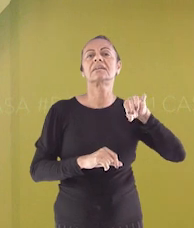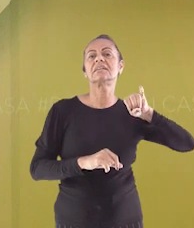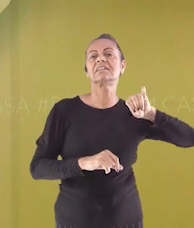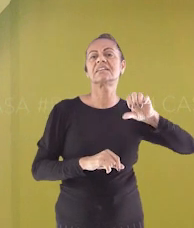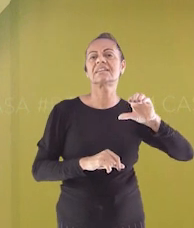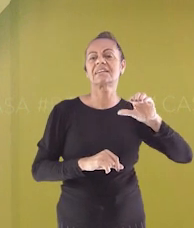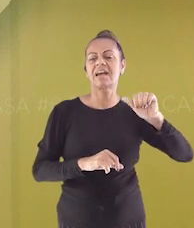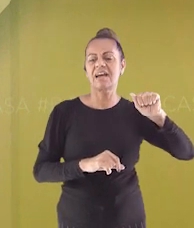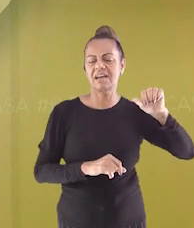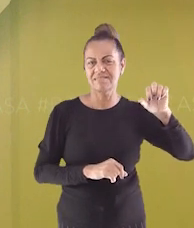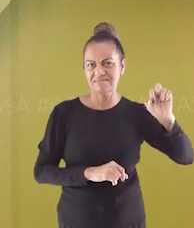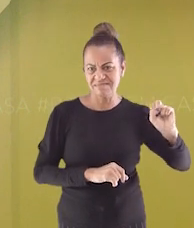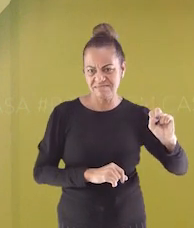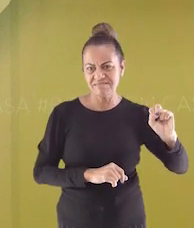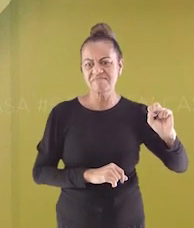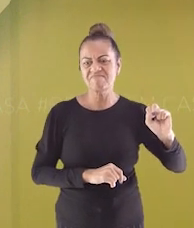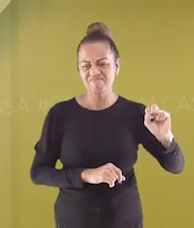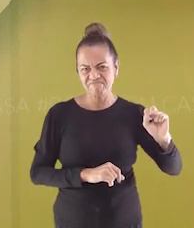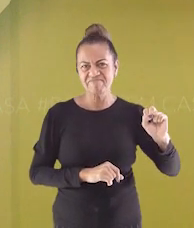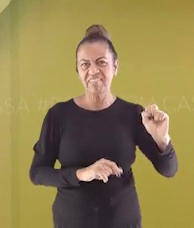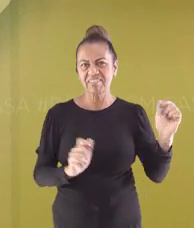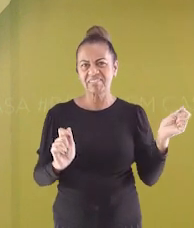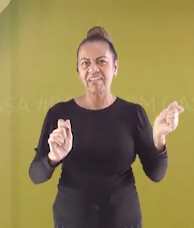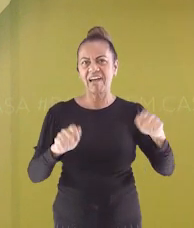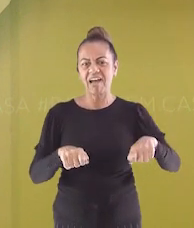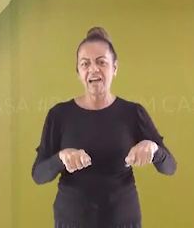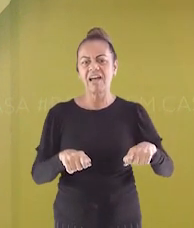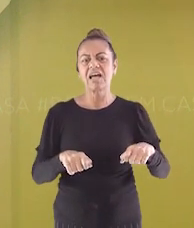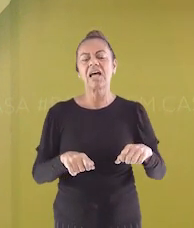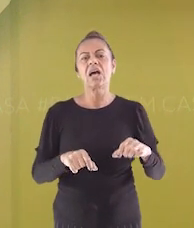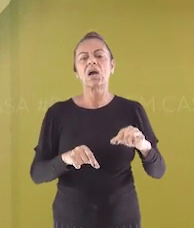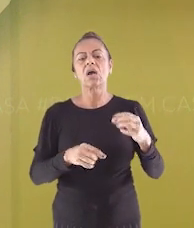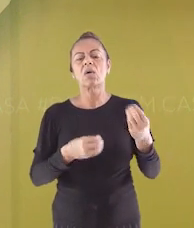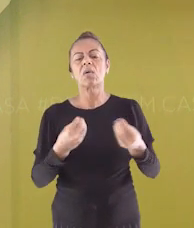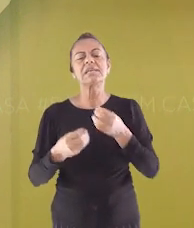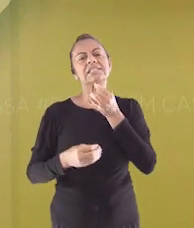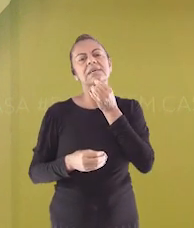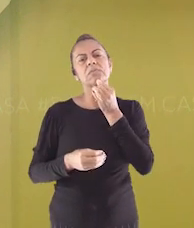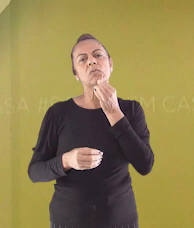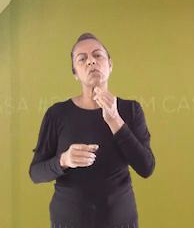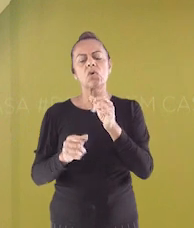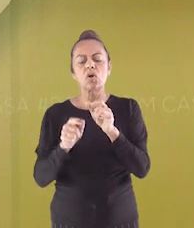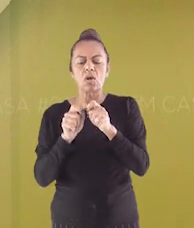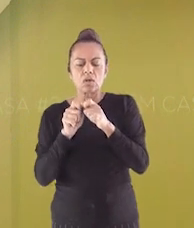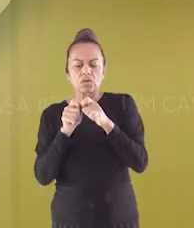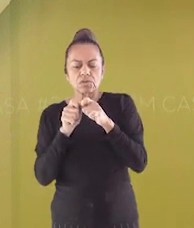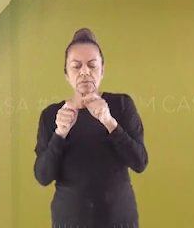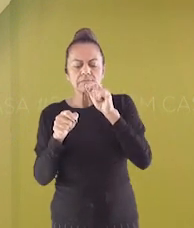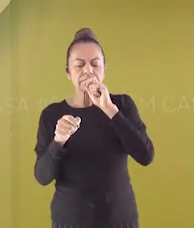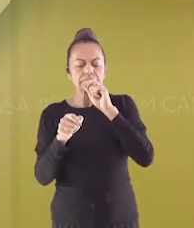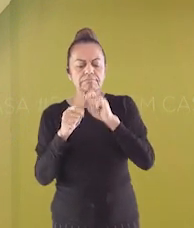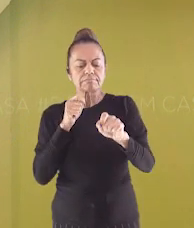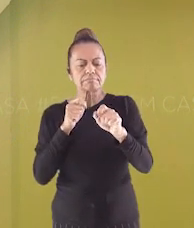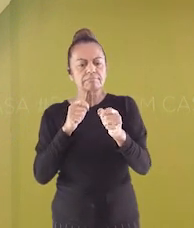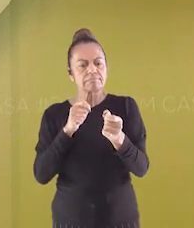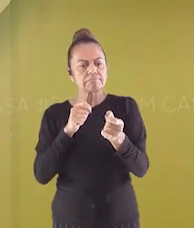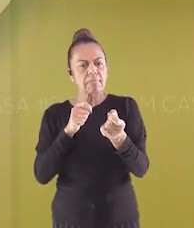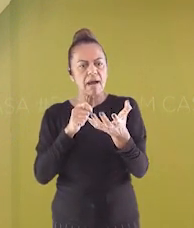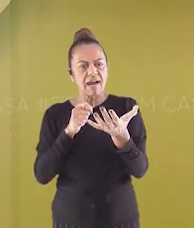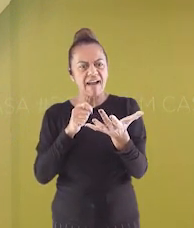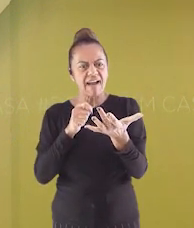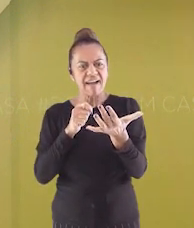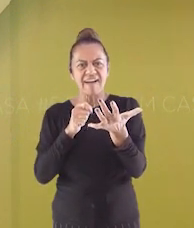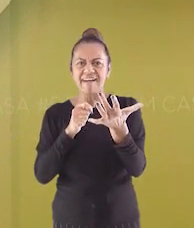as substâncias químicas presentes. Quando acendemos um palito de fósforo, por exemplo, dessa